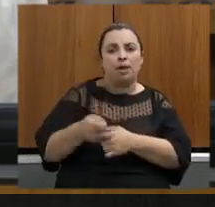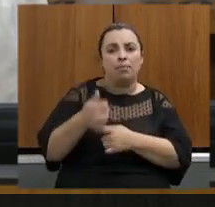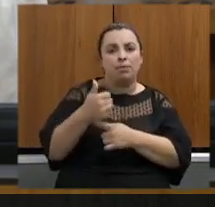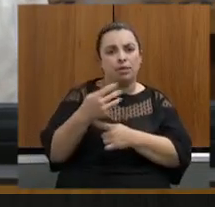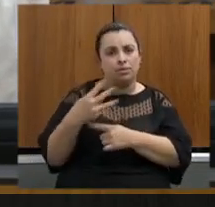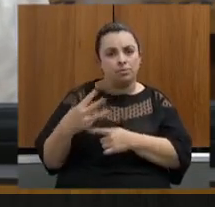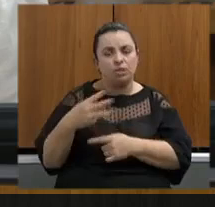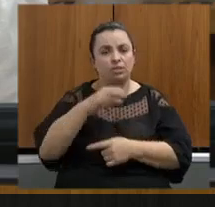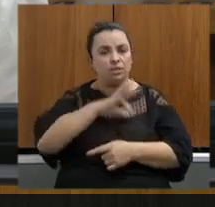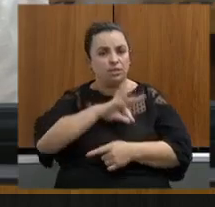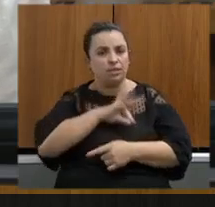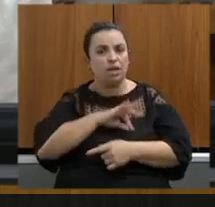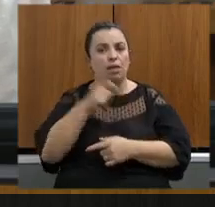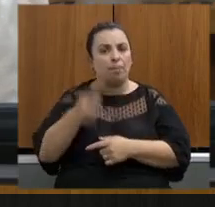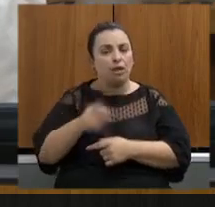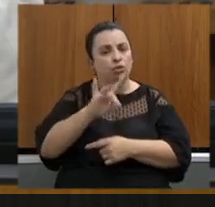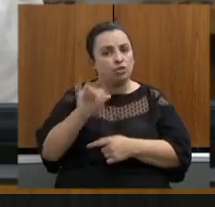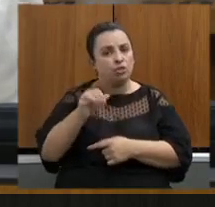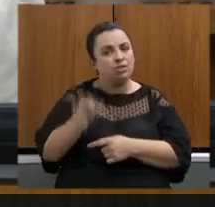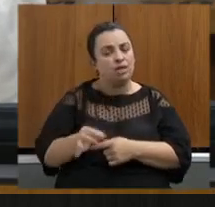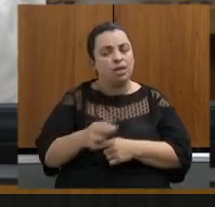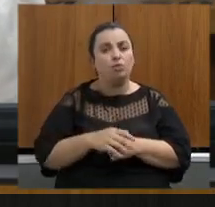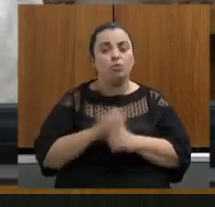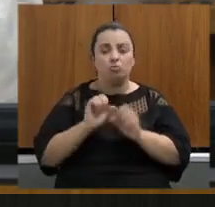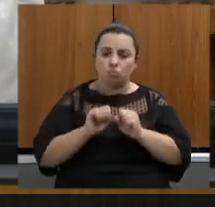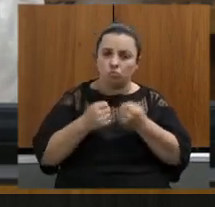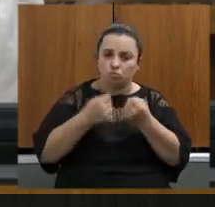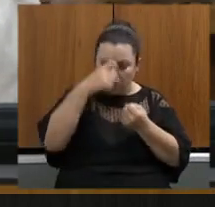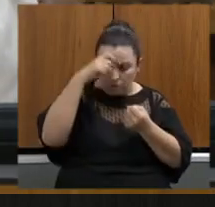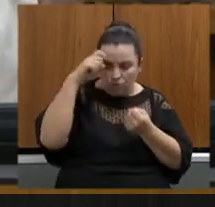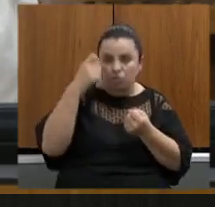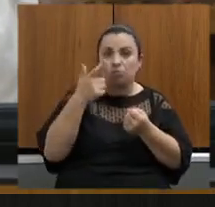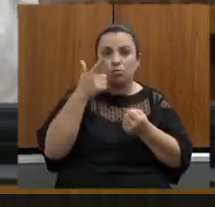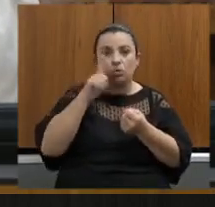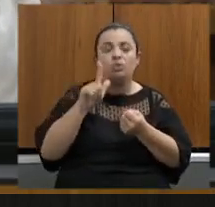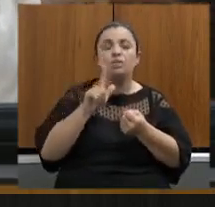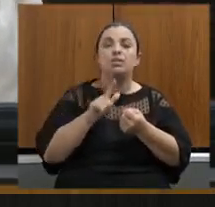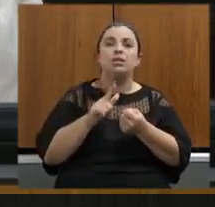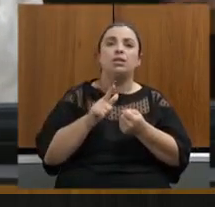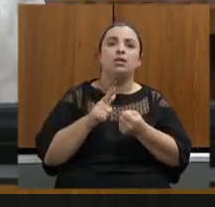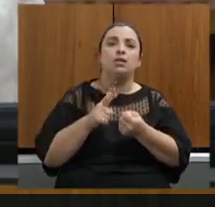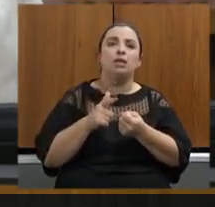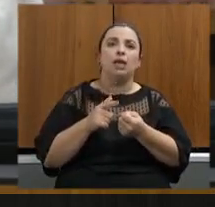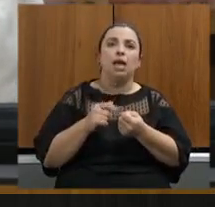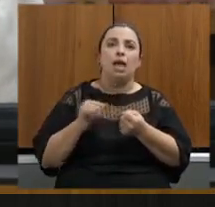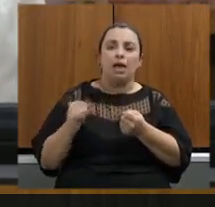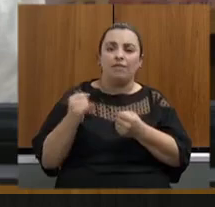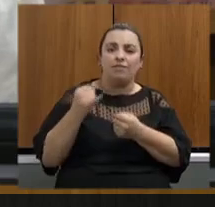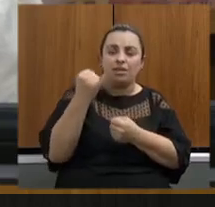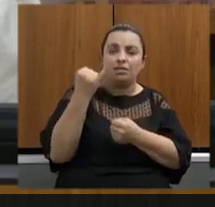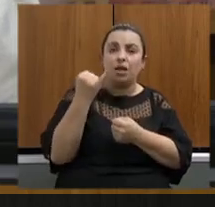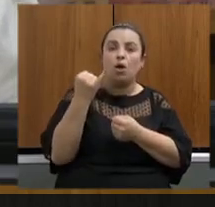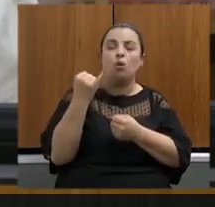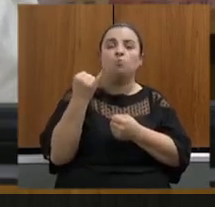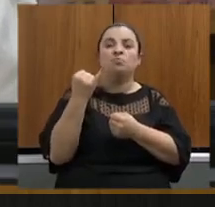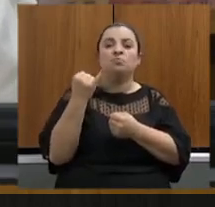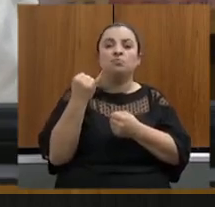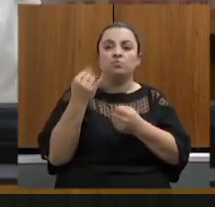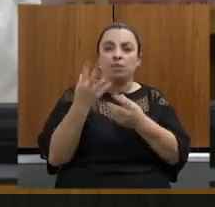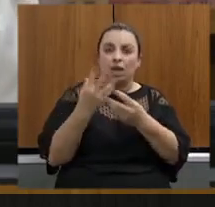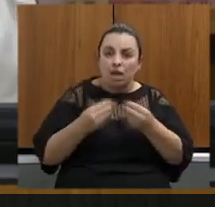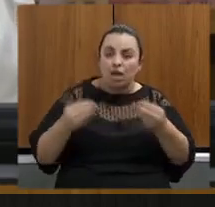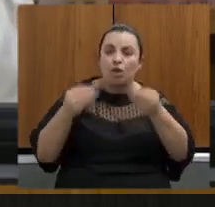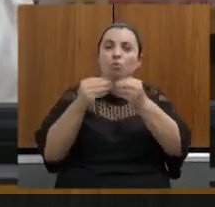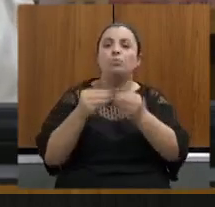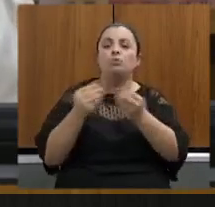é um esforço enorme para conseguir uma recomposição de perdas inflacionárias que há mais de dez anos não era